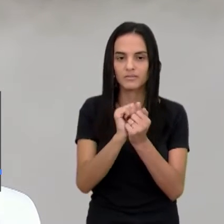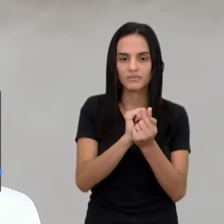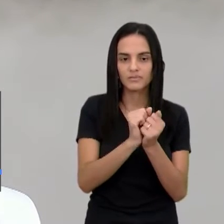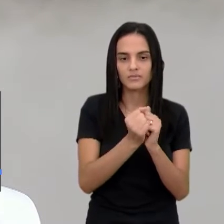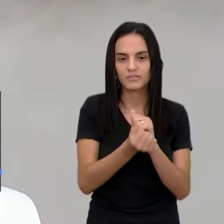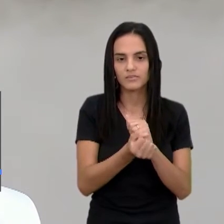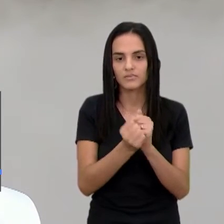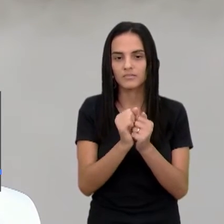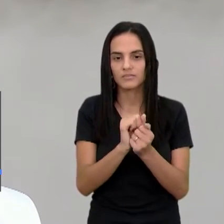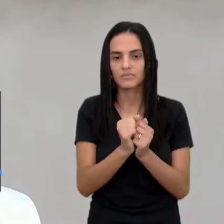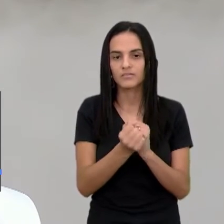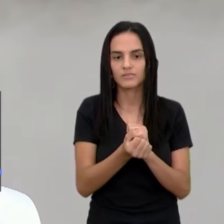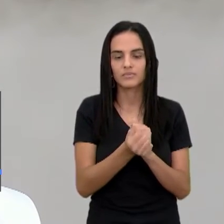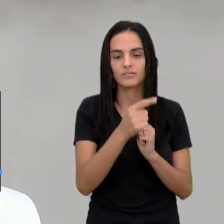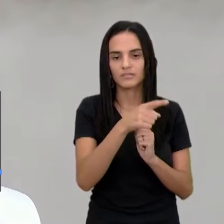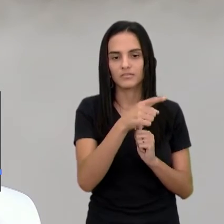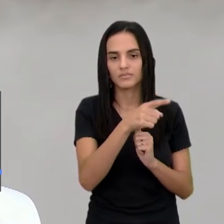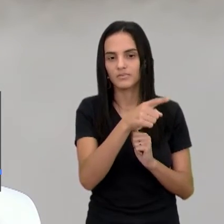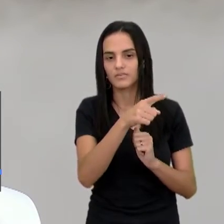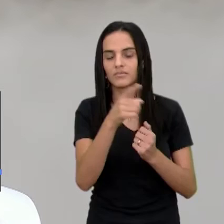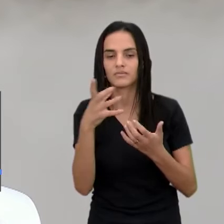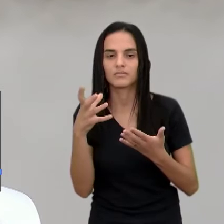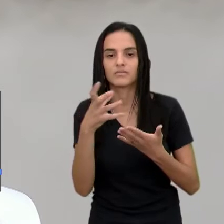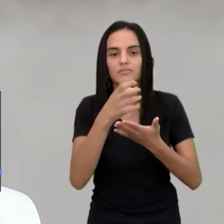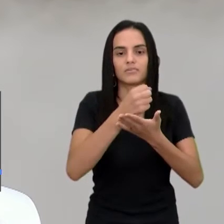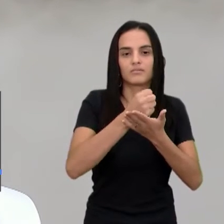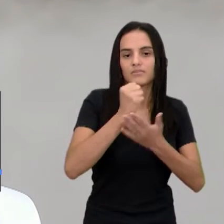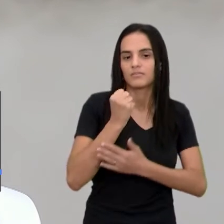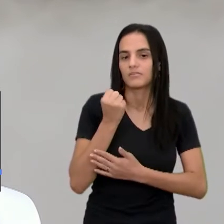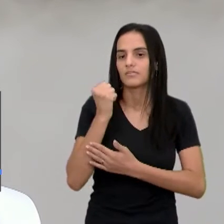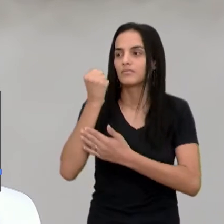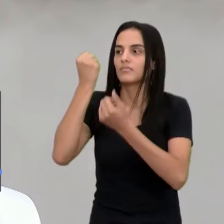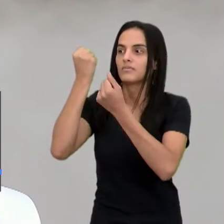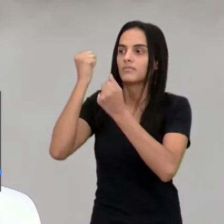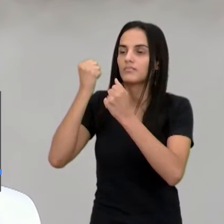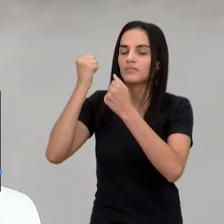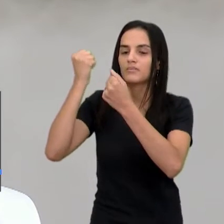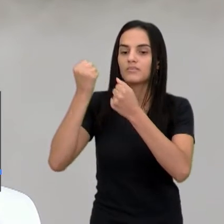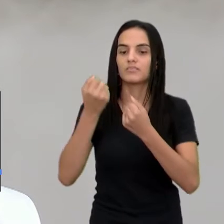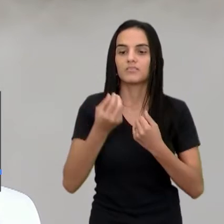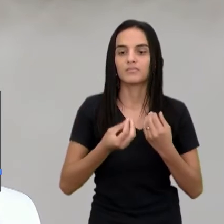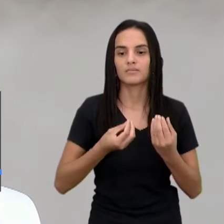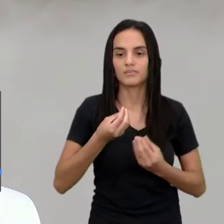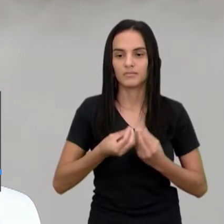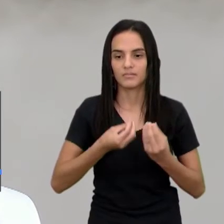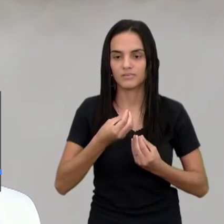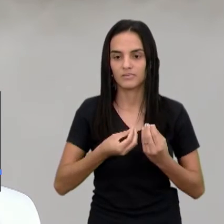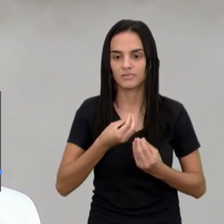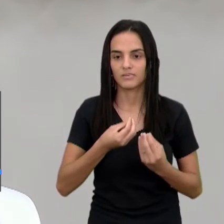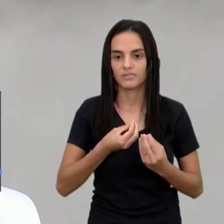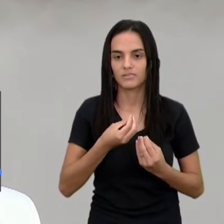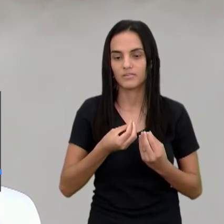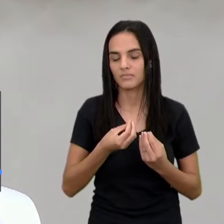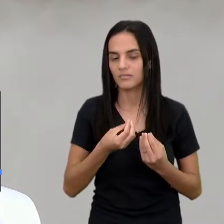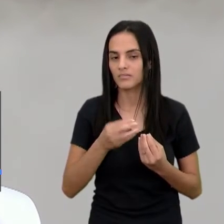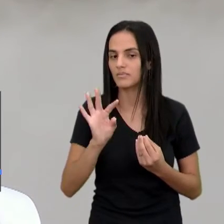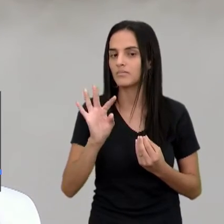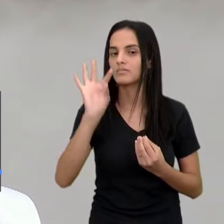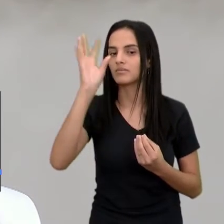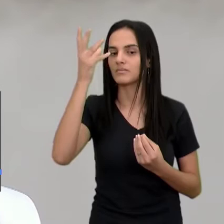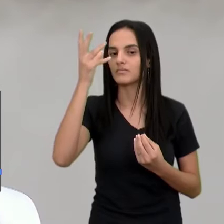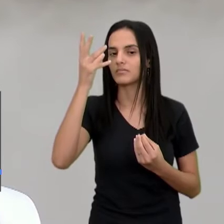eles tomando o poder, né? Como será que eles iriam, no caso,